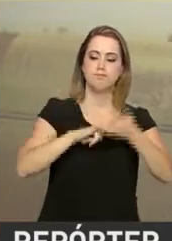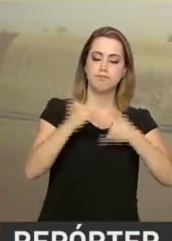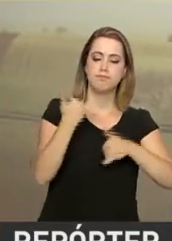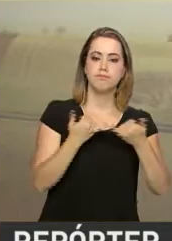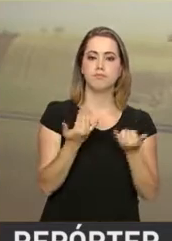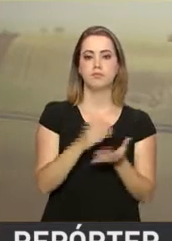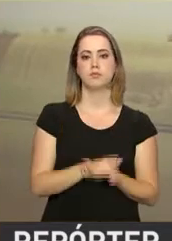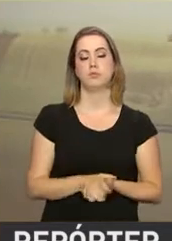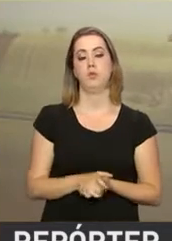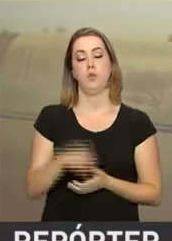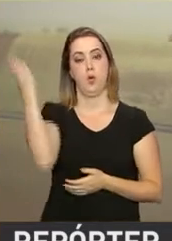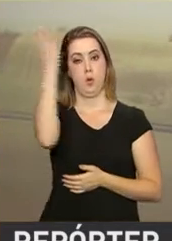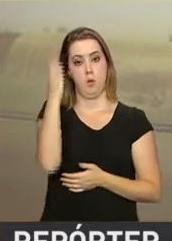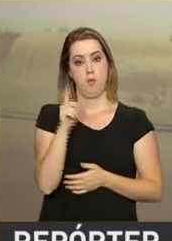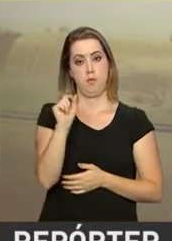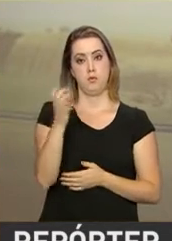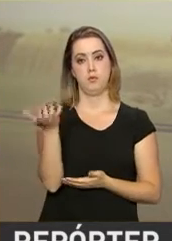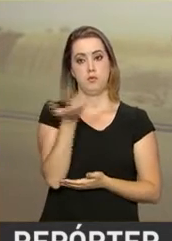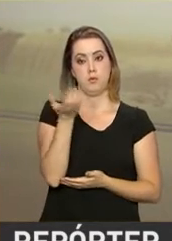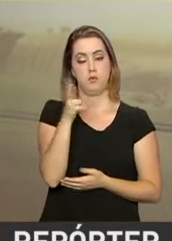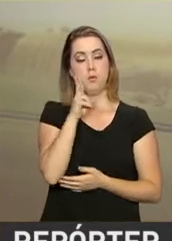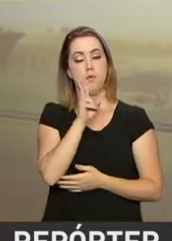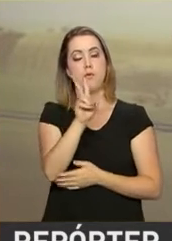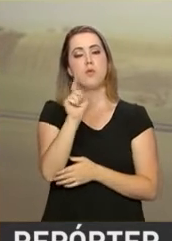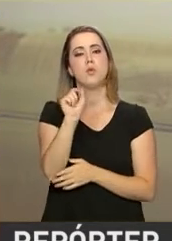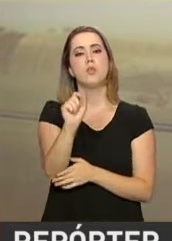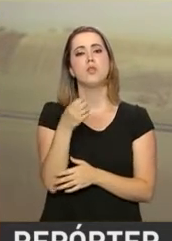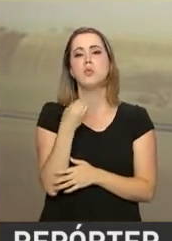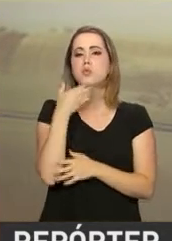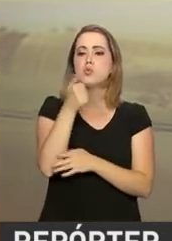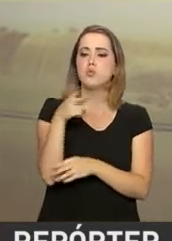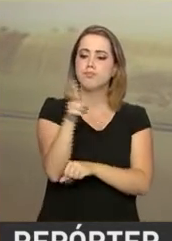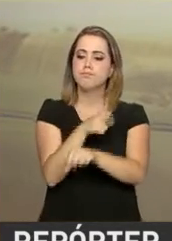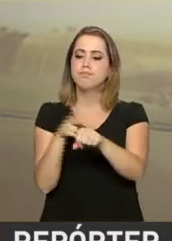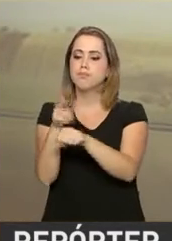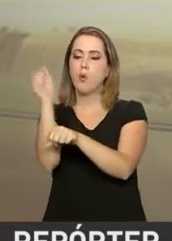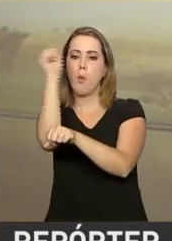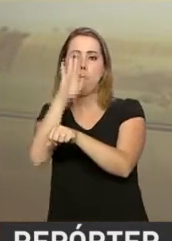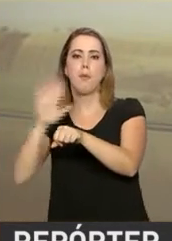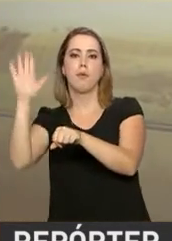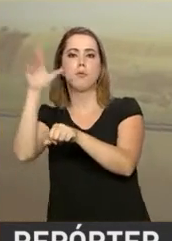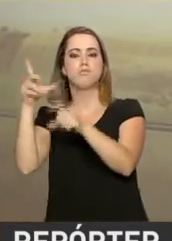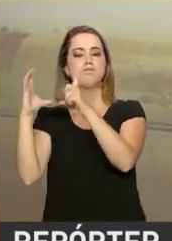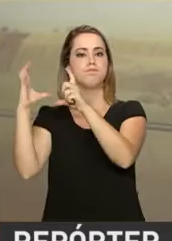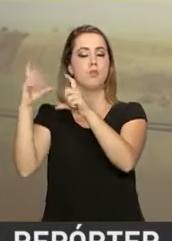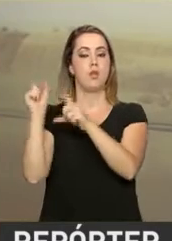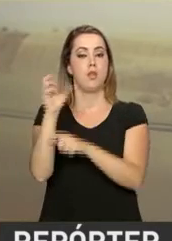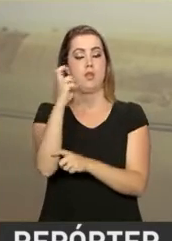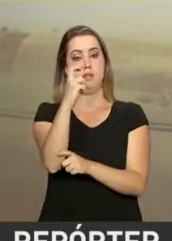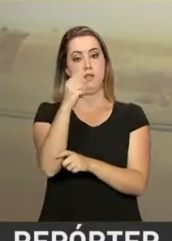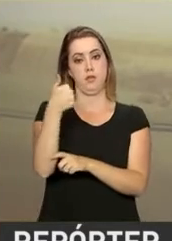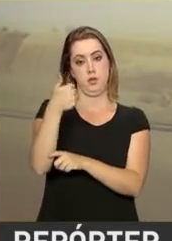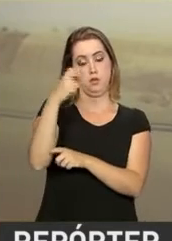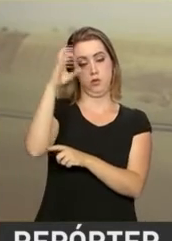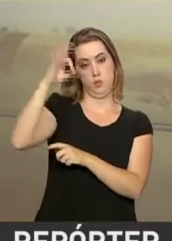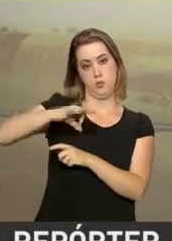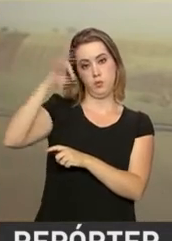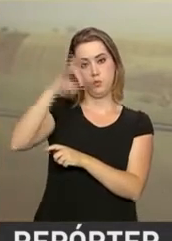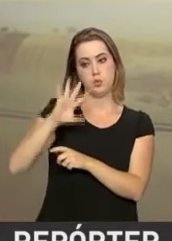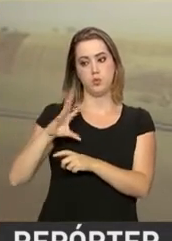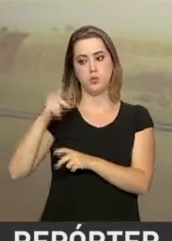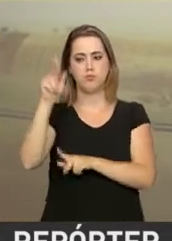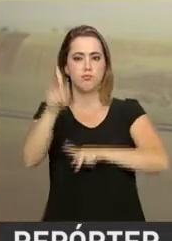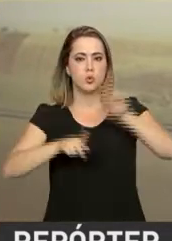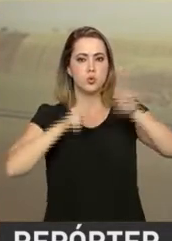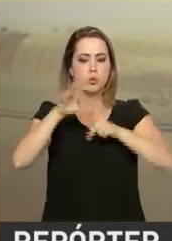brasil é no potencial dos países asiáticos a região tem 51 por cento da população do planeta responde